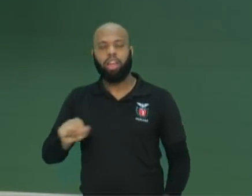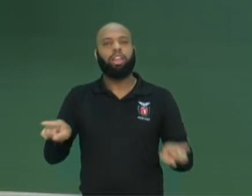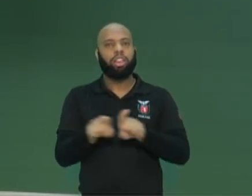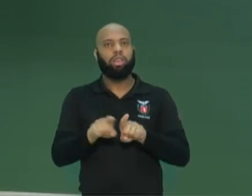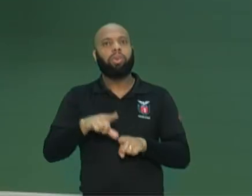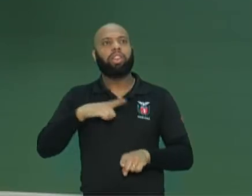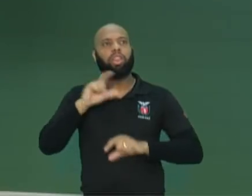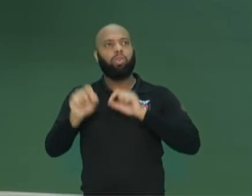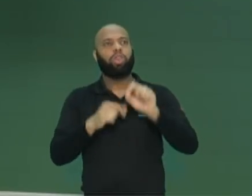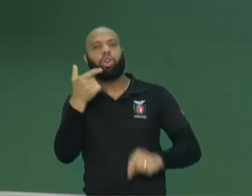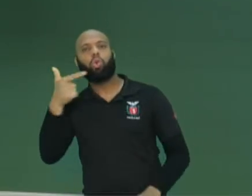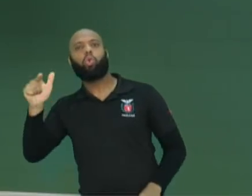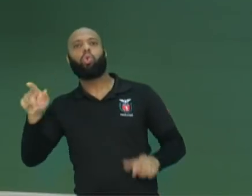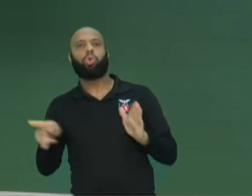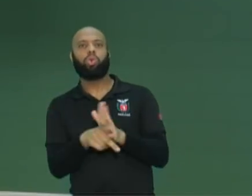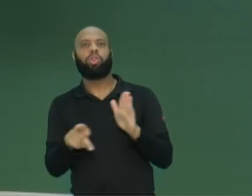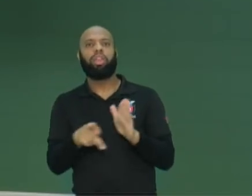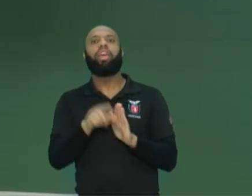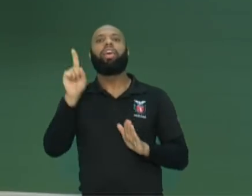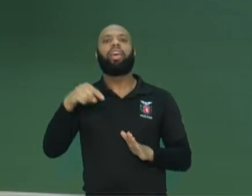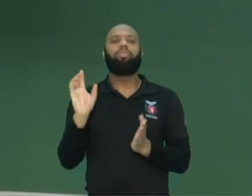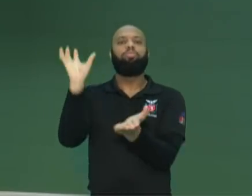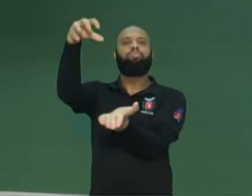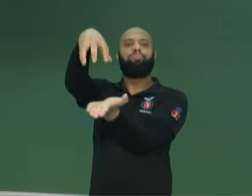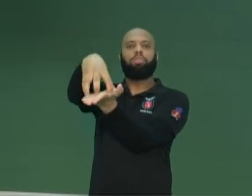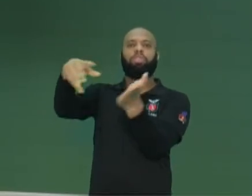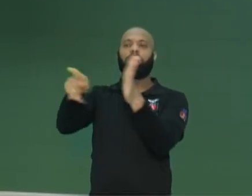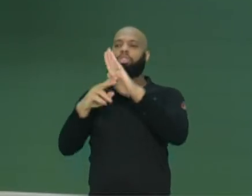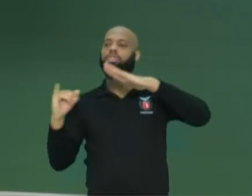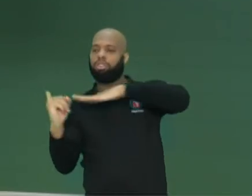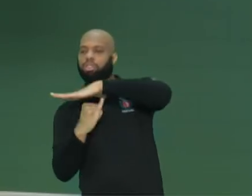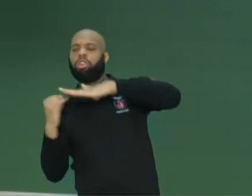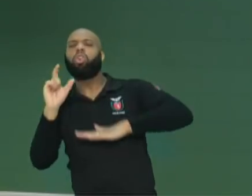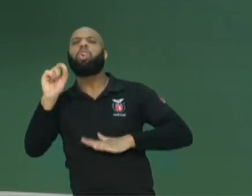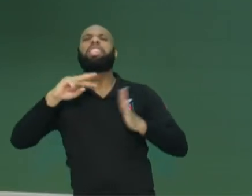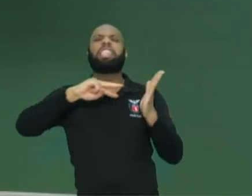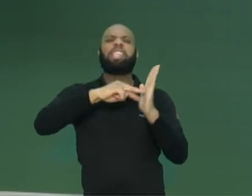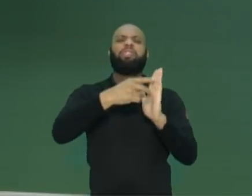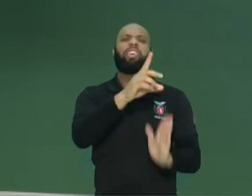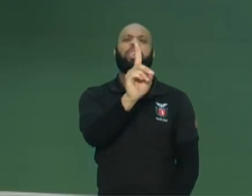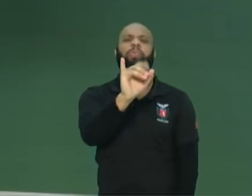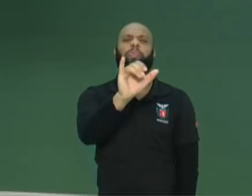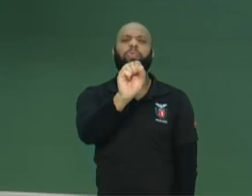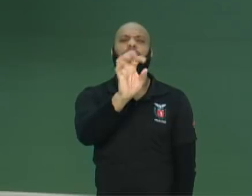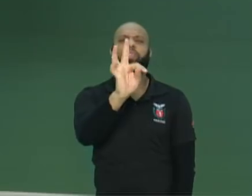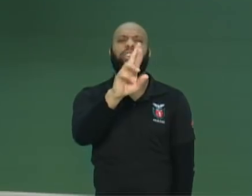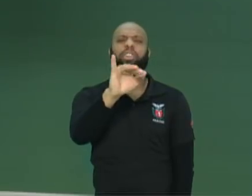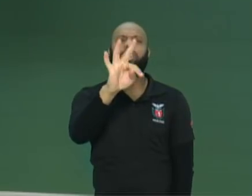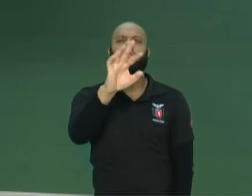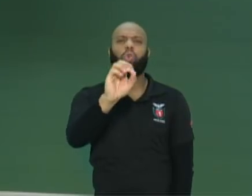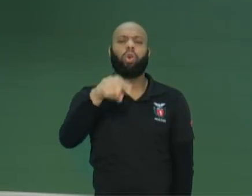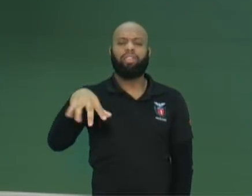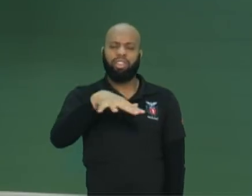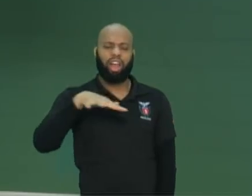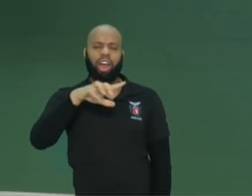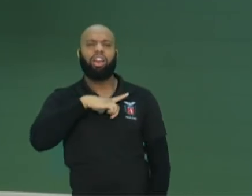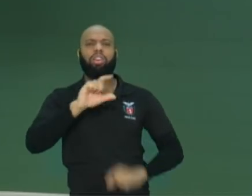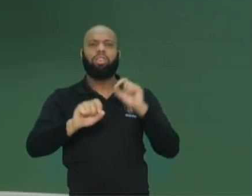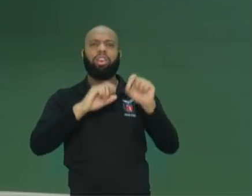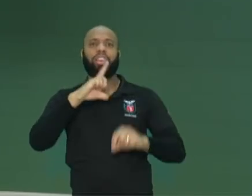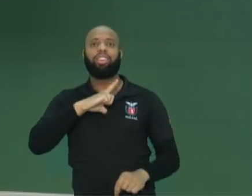de Goiânia, que é um outro distrito industrial. Então, o que que são esses distritos industriais? São áreas que